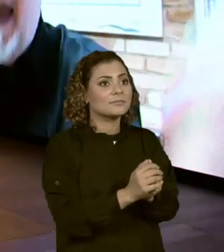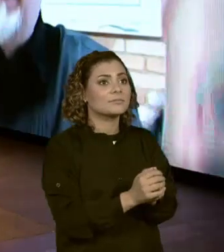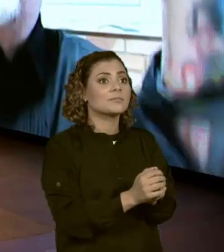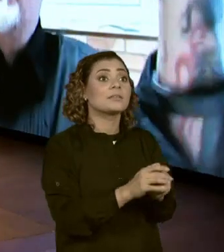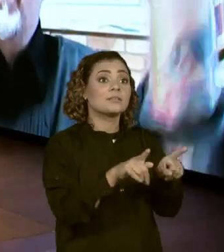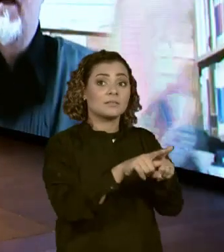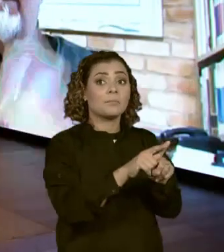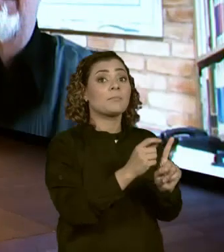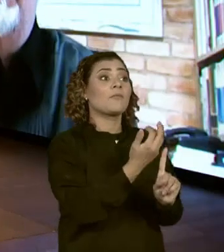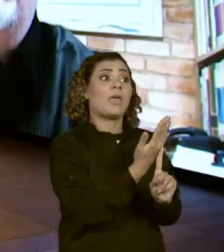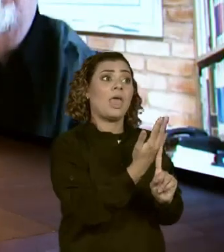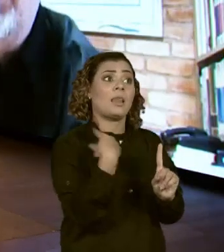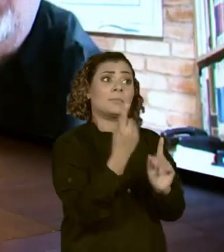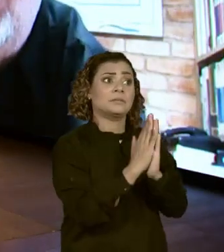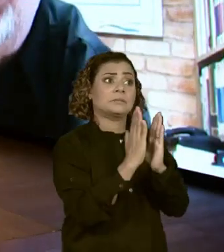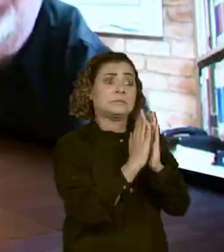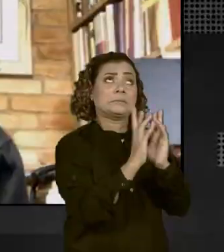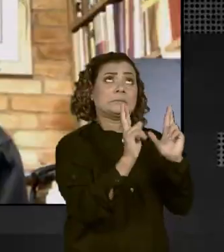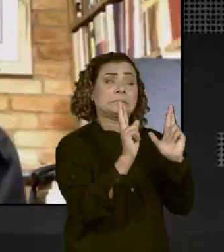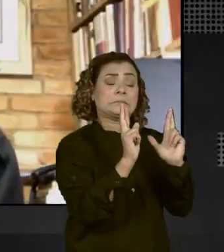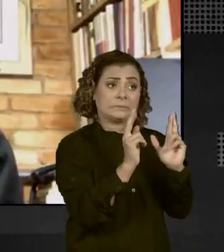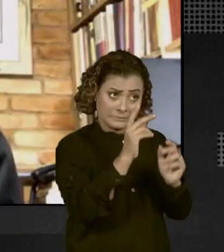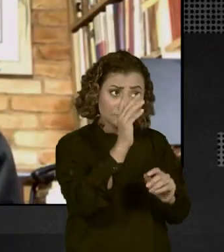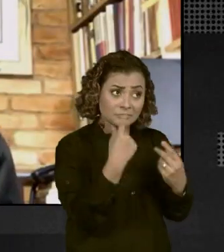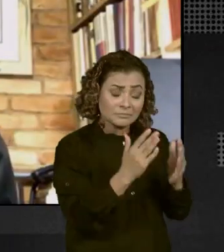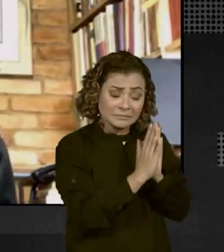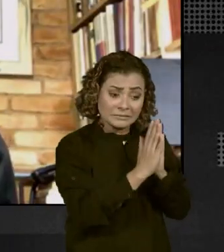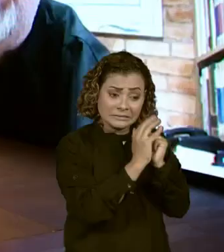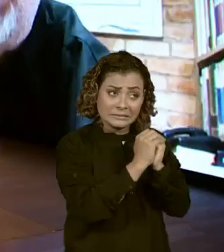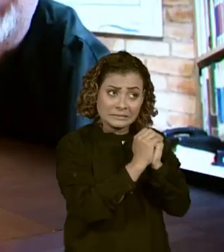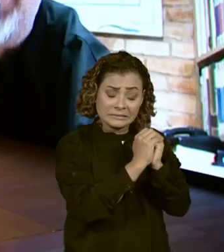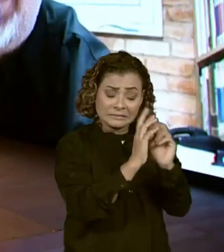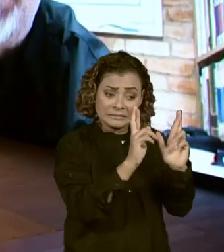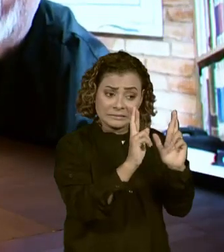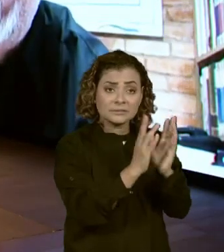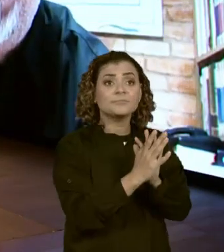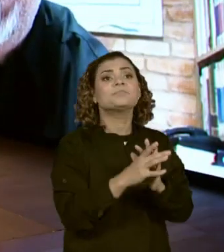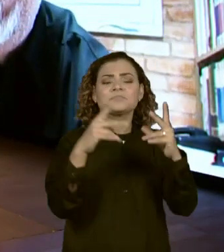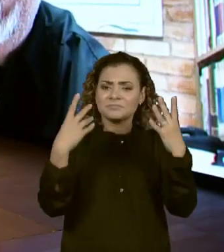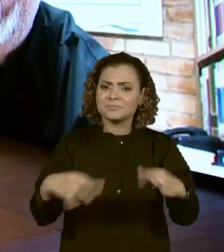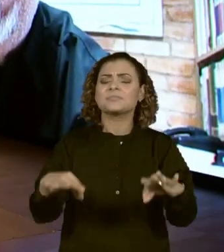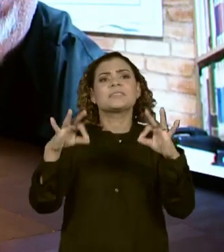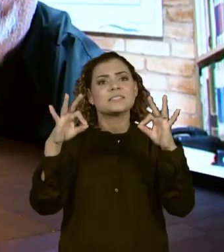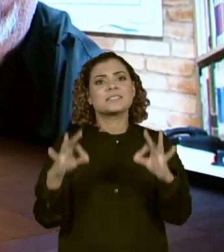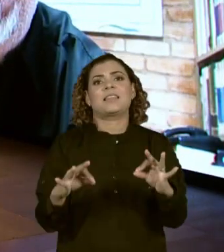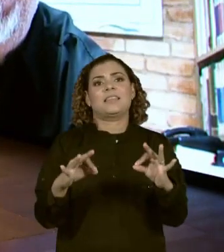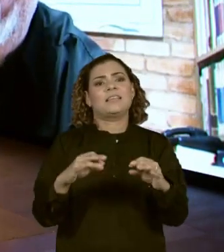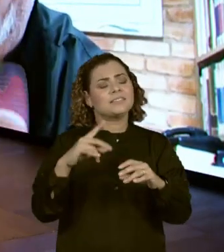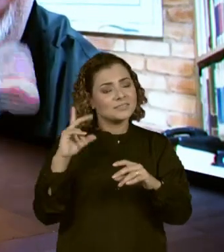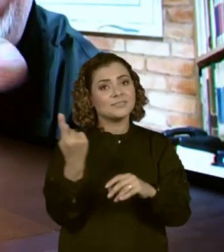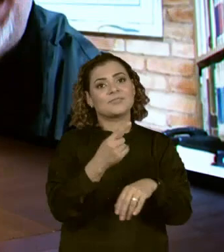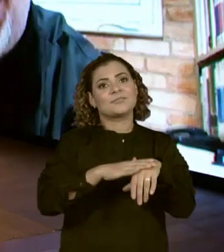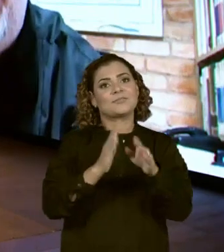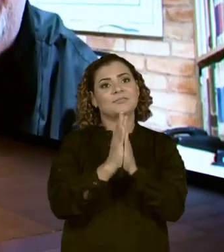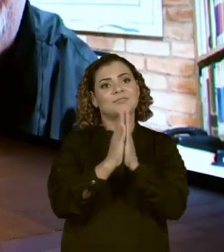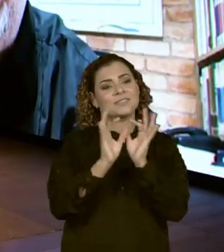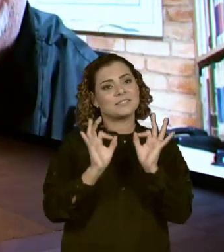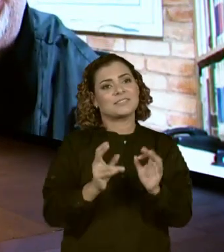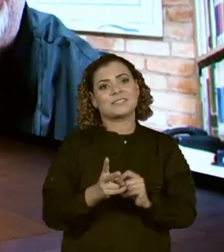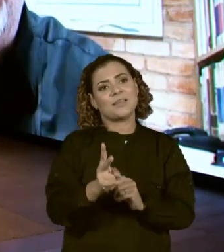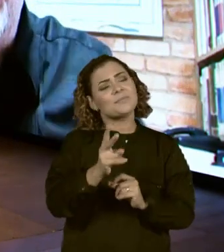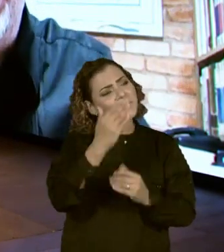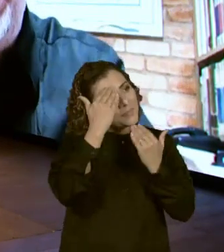no começo do ano, para ela poder realizar todos esses sonhos que vocês têm aí dentro, que eu sei que são muitos sonhos. Acende mais